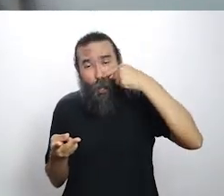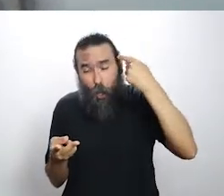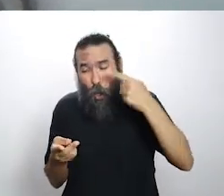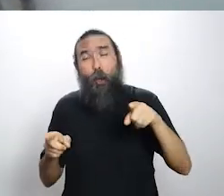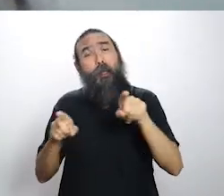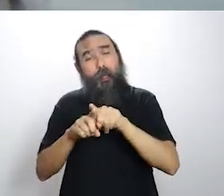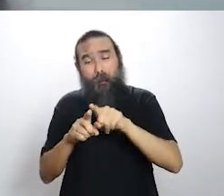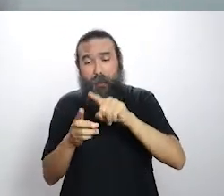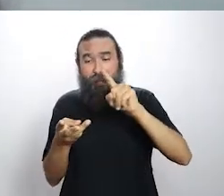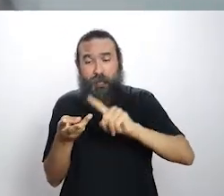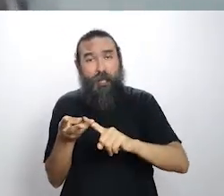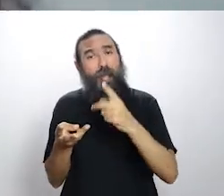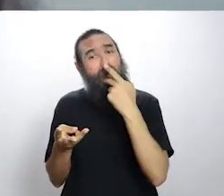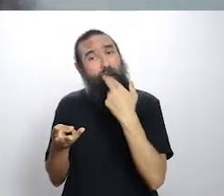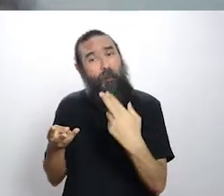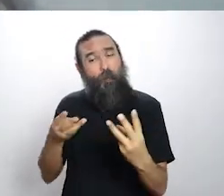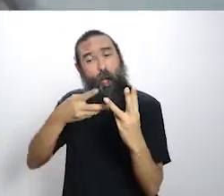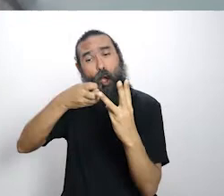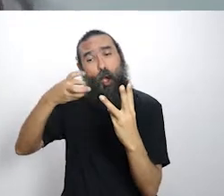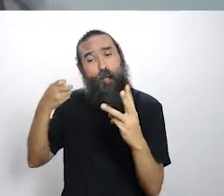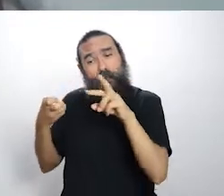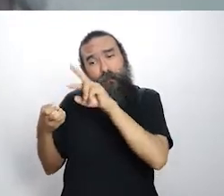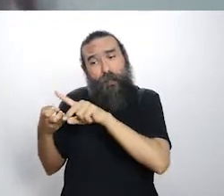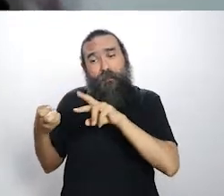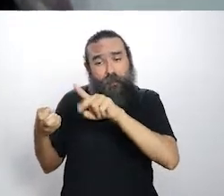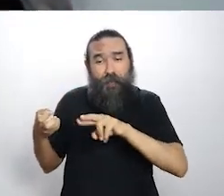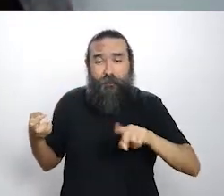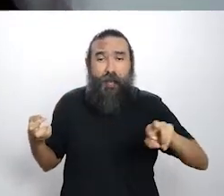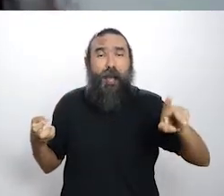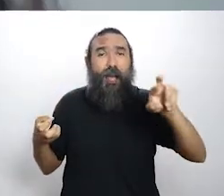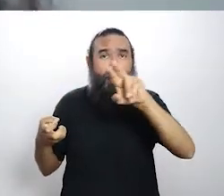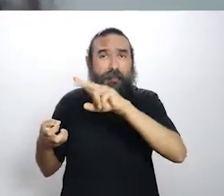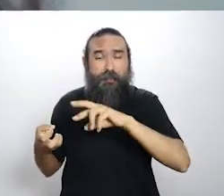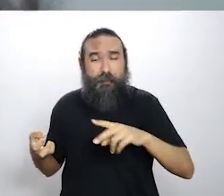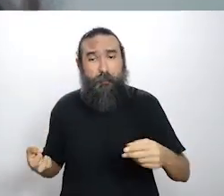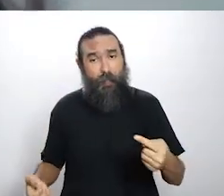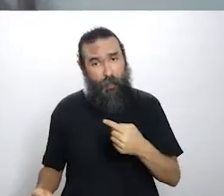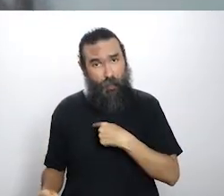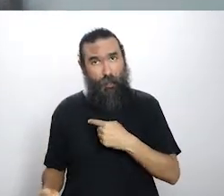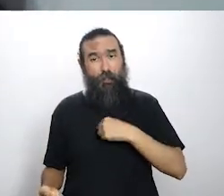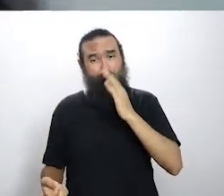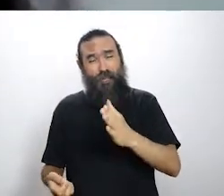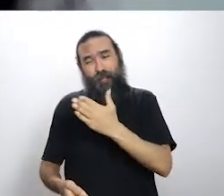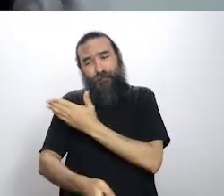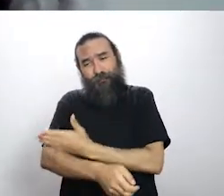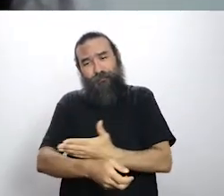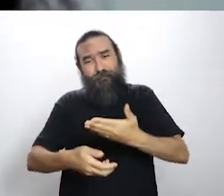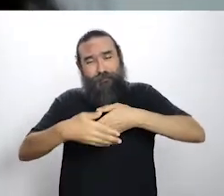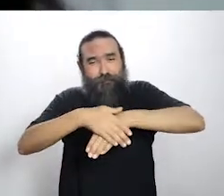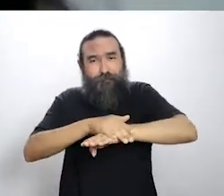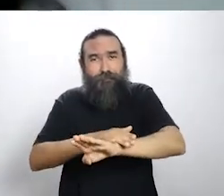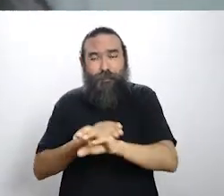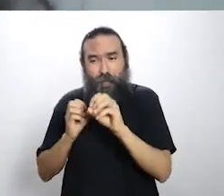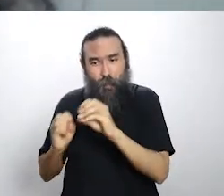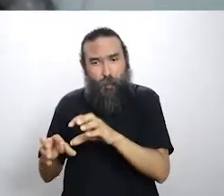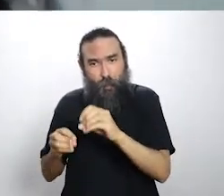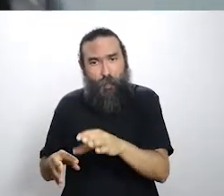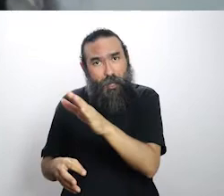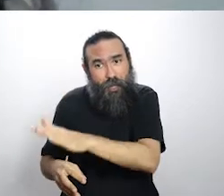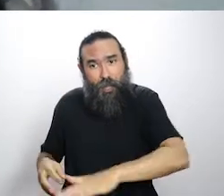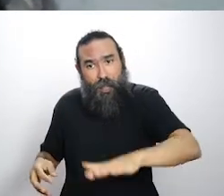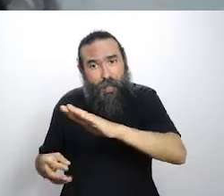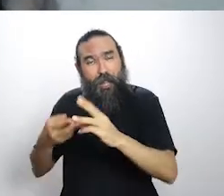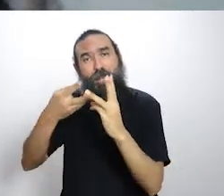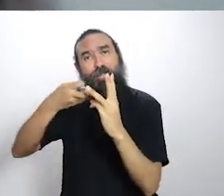sermos poliglotas lá na minha região. Eu tenho experiência com educação escolar indígena de um pouquinho mais